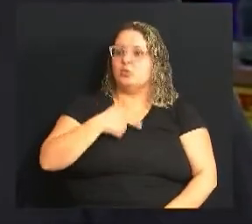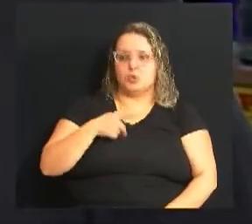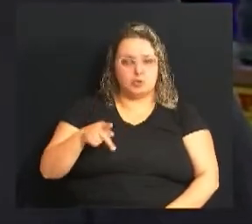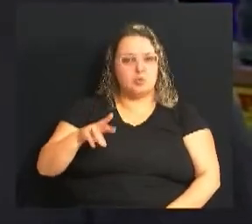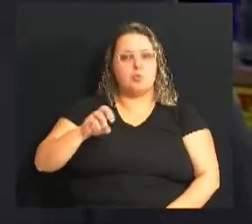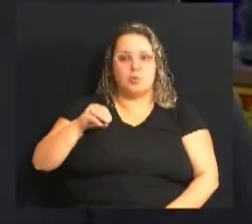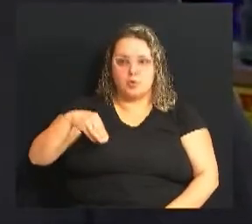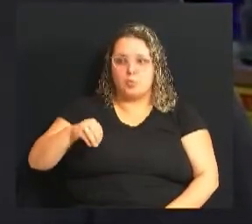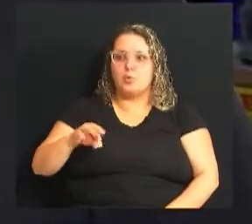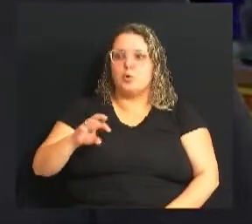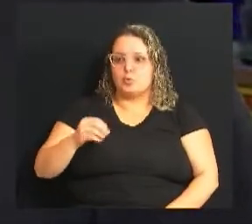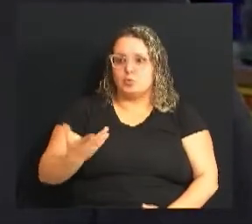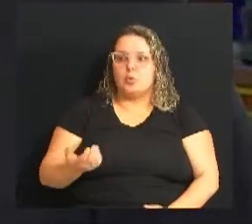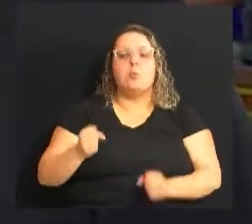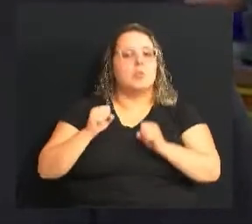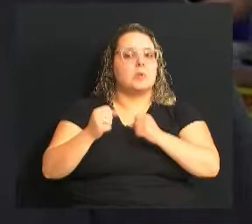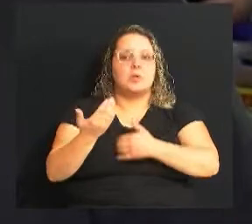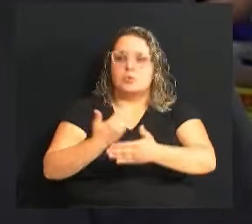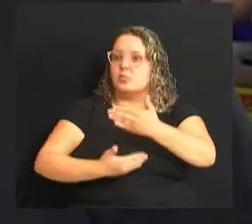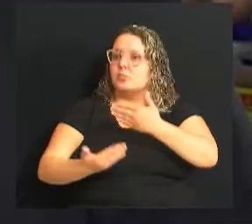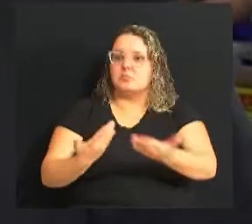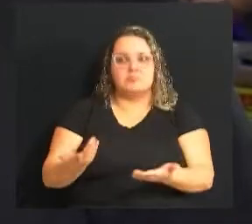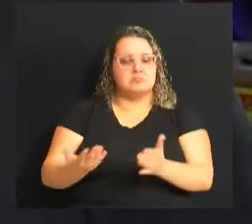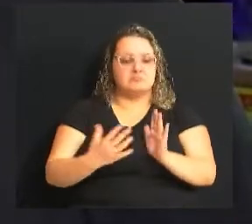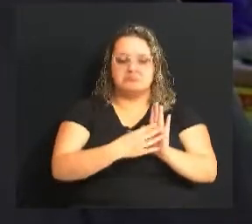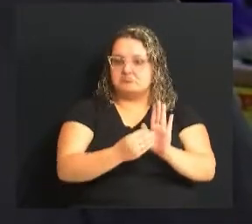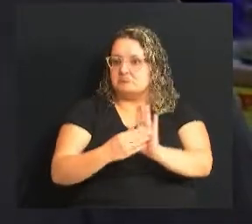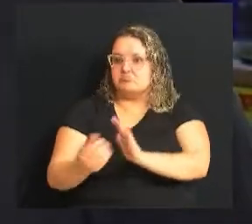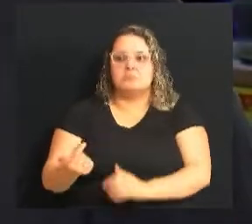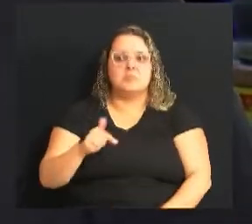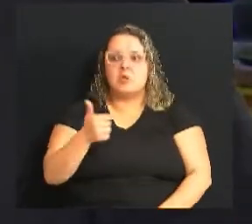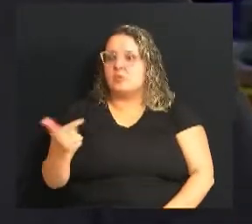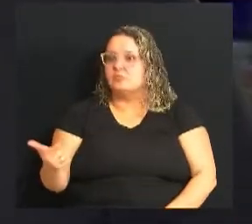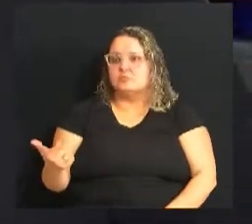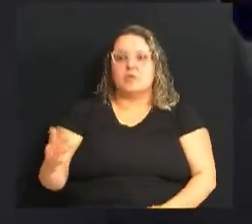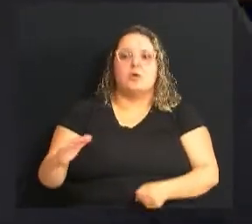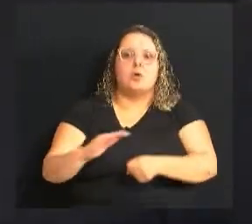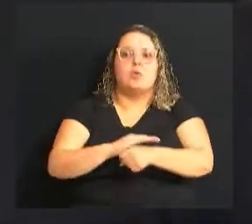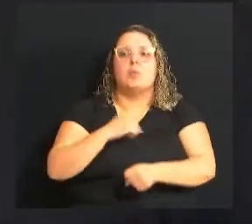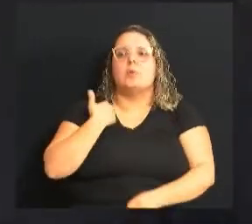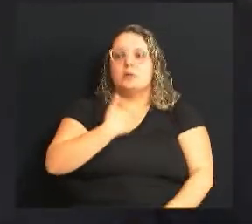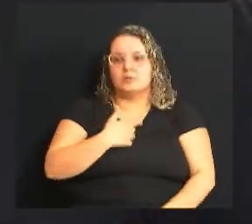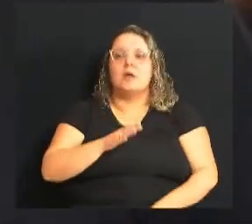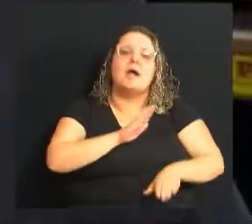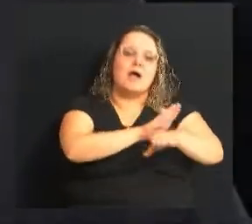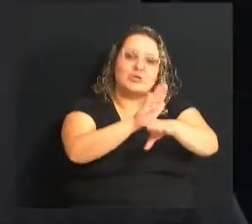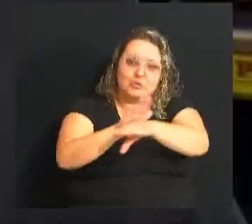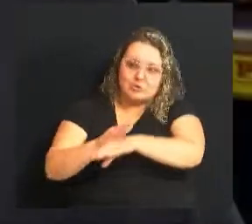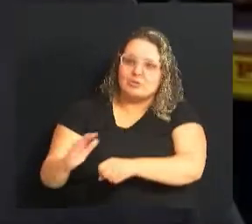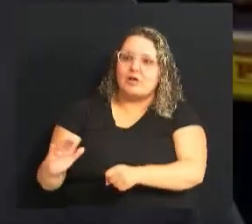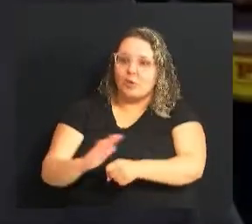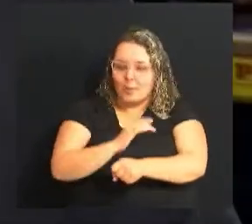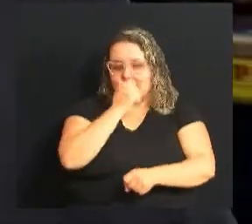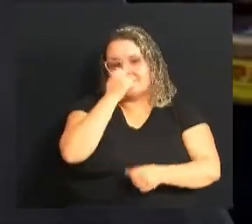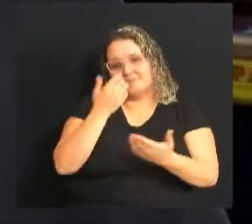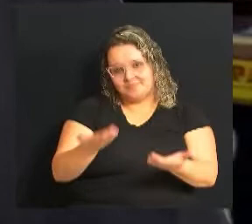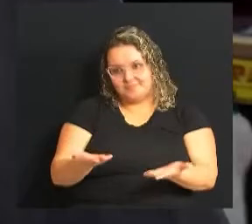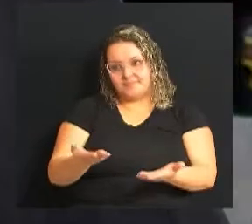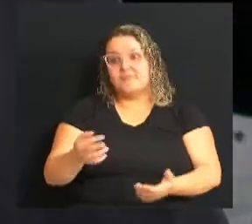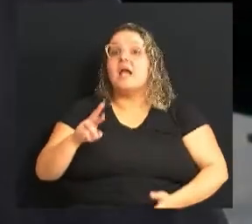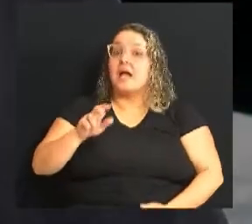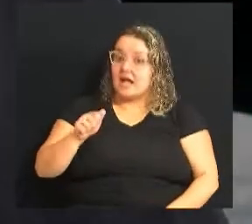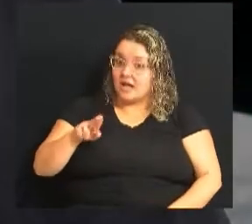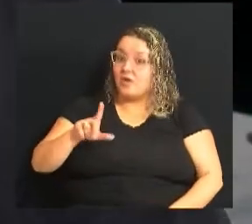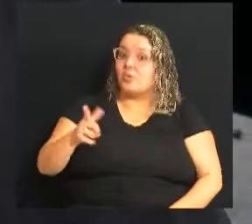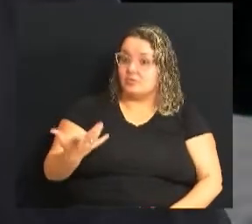montada onde você vai poder trocar. Repetida por repetida. A gente não tem intenção de completar o nosso álbum. A ideia é ajudar as pessoas a completarem o álbum. Segundo Raul, a iniciativa